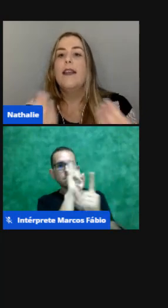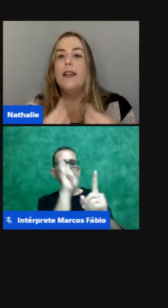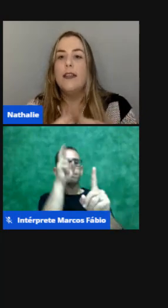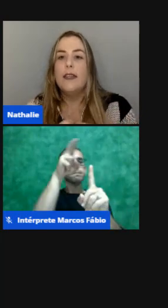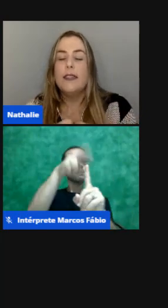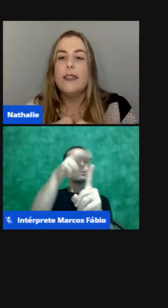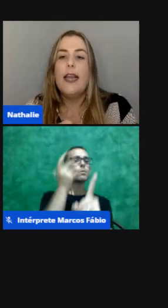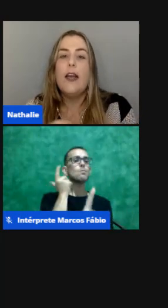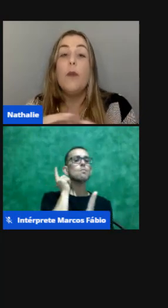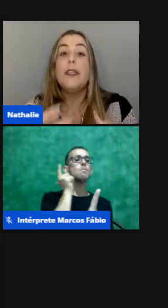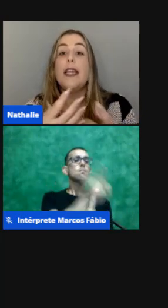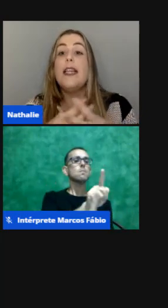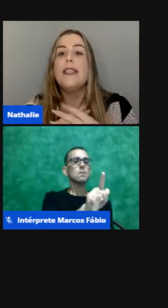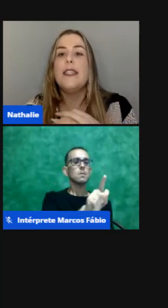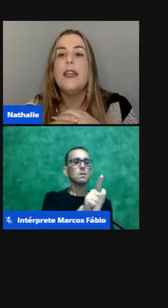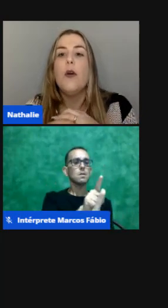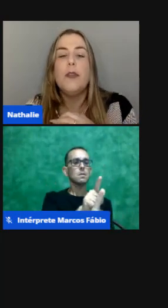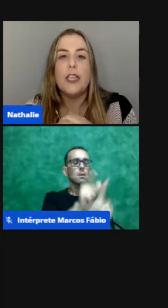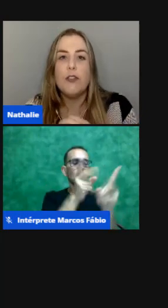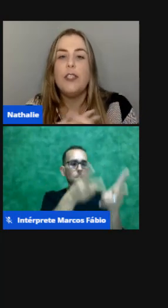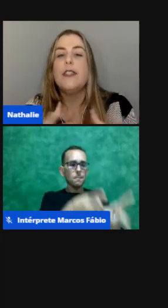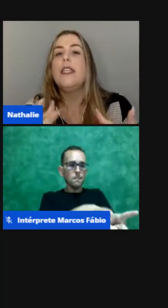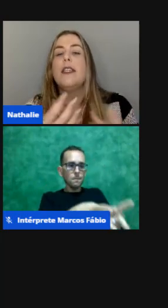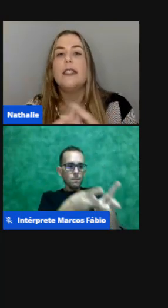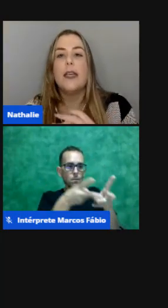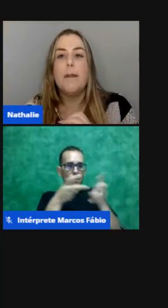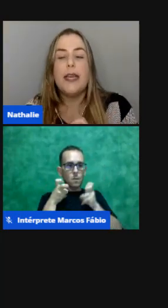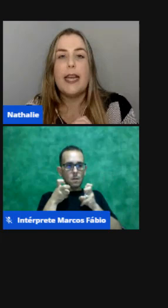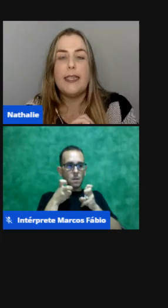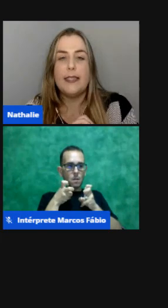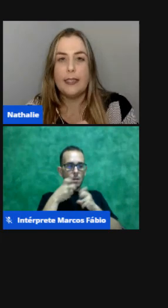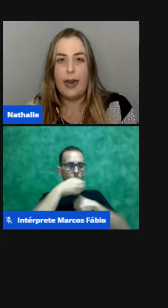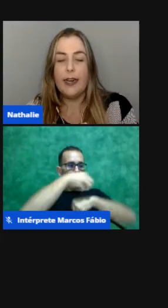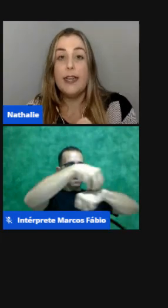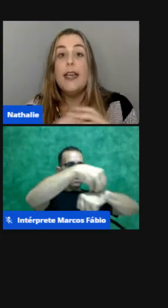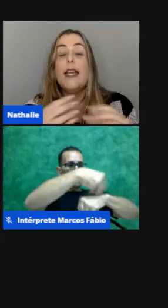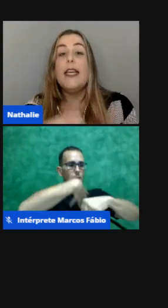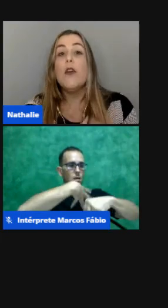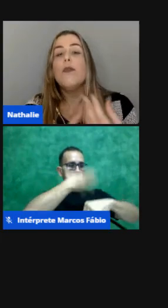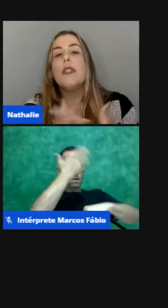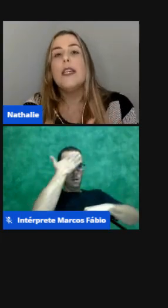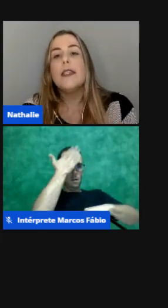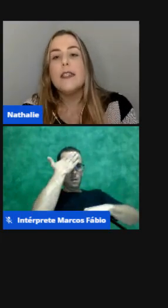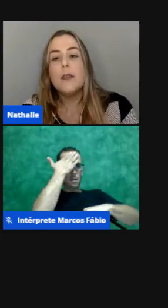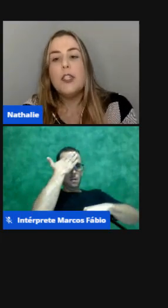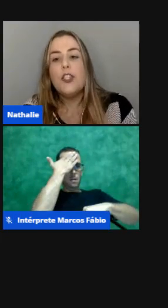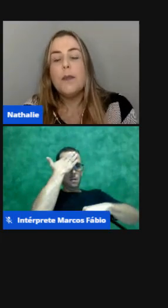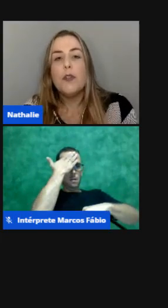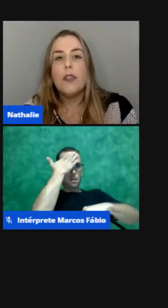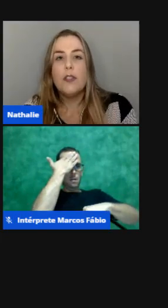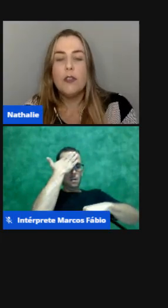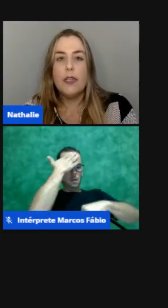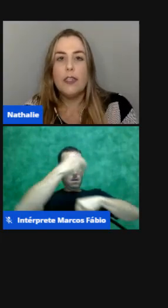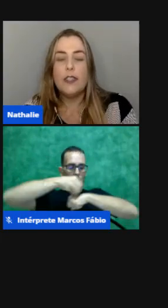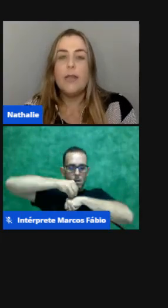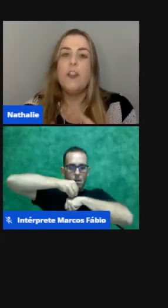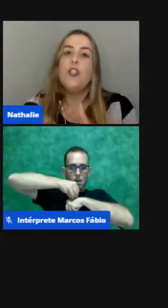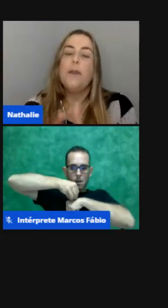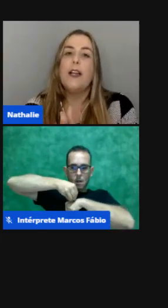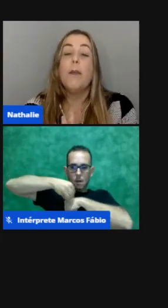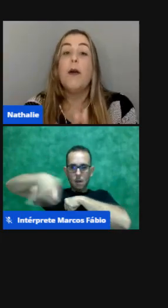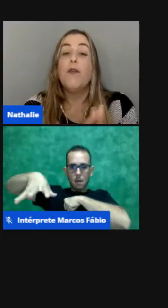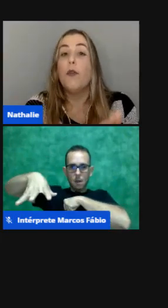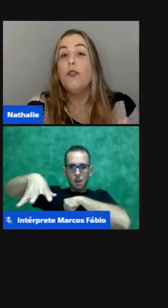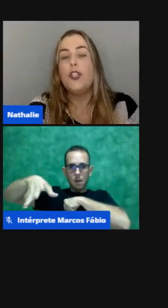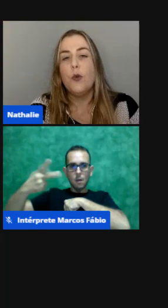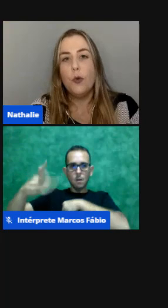conseguir obter esse objeto de ensino, esse saber a ensinar, e consiga transmitir para o nosso estudante. Se a gente